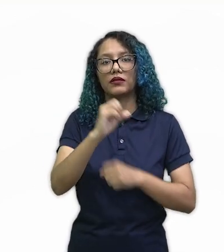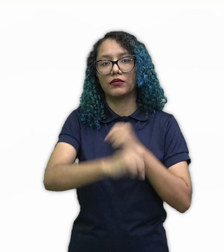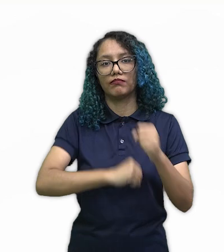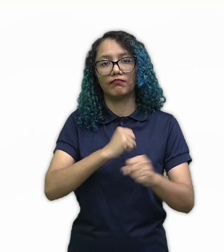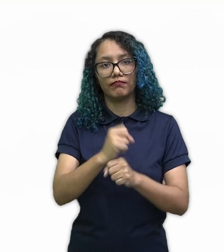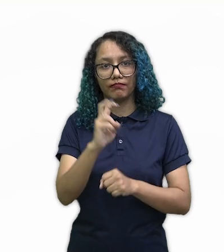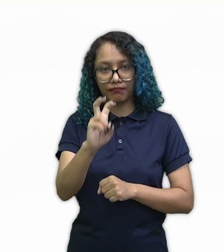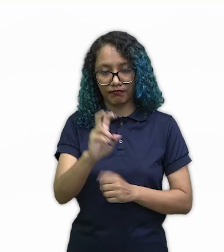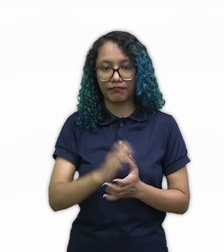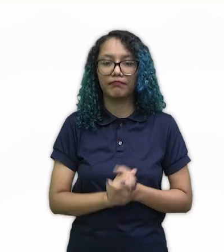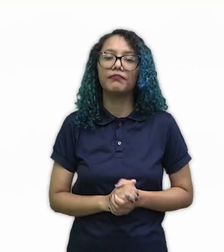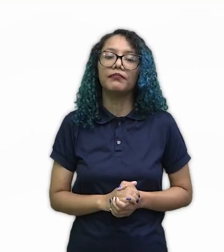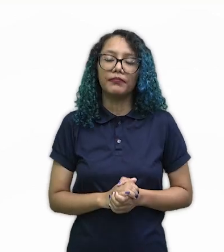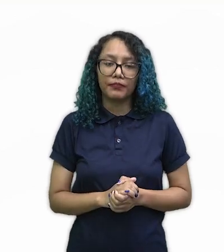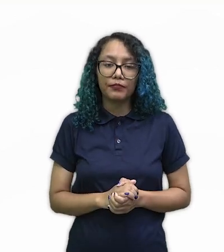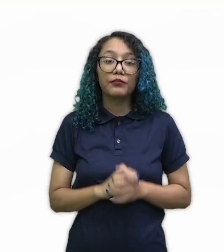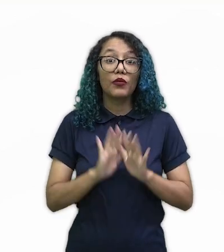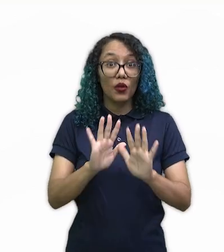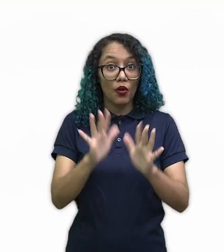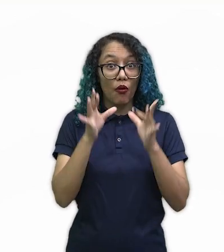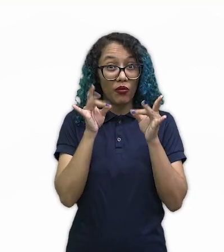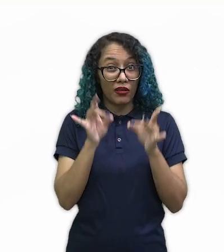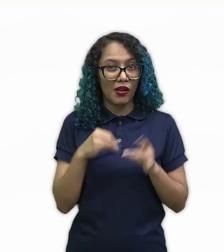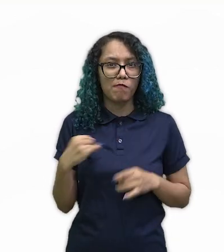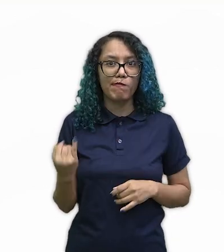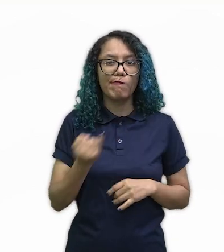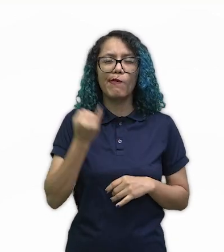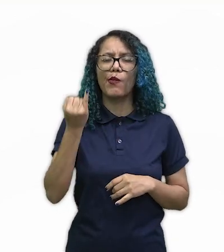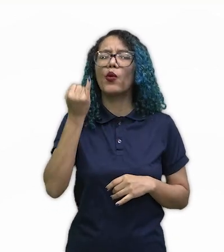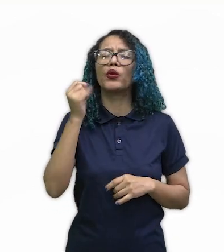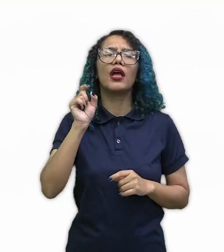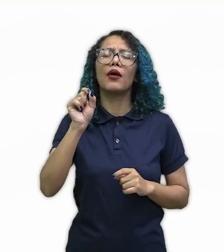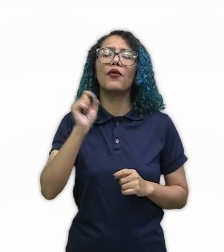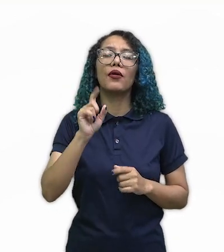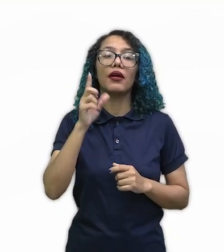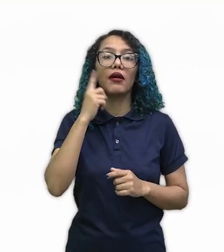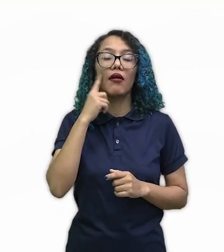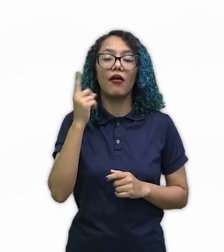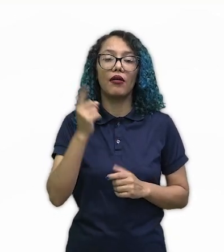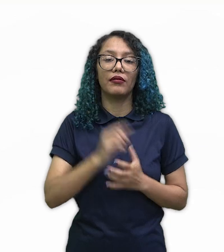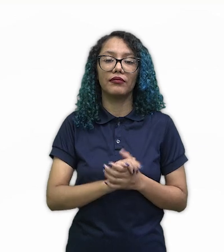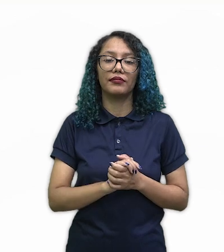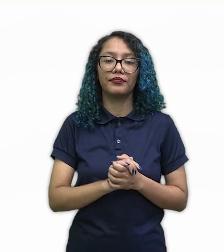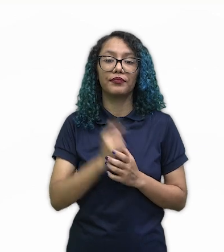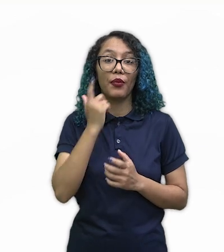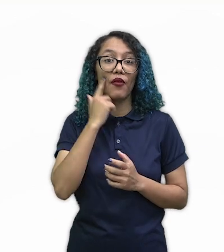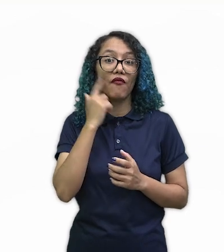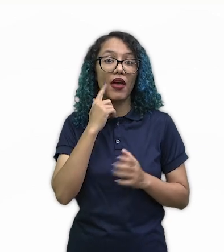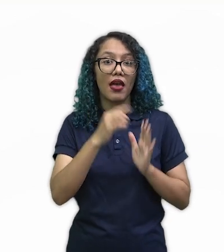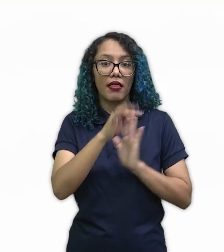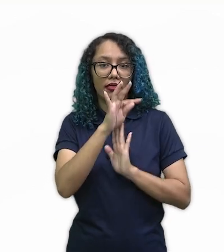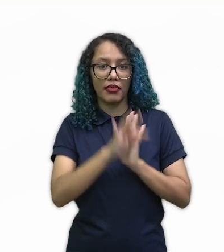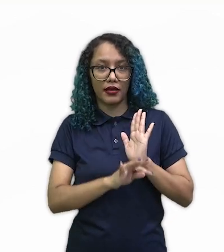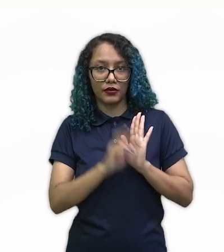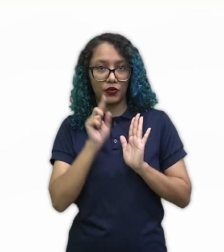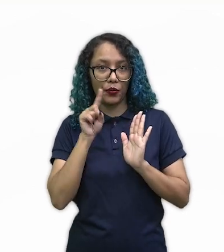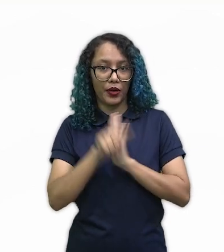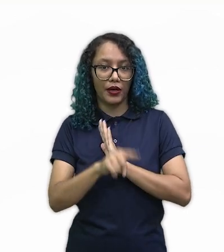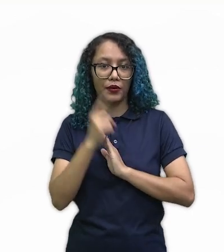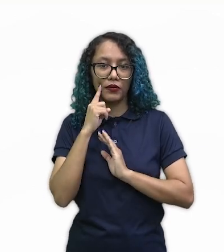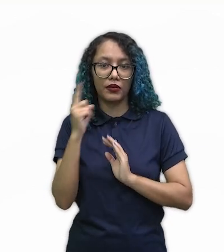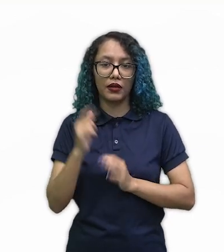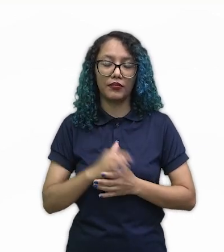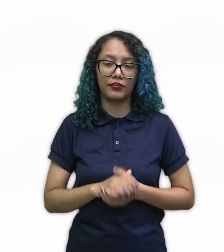bom? Detalhe importantíssimo aqui, pessoal. Vamos aqui analisar o texto da questão.